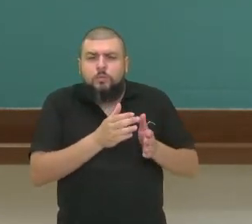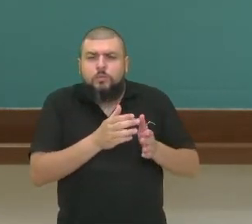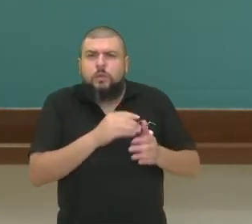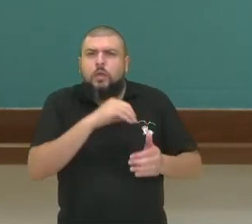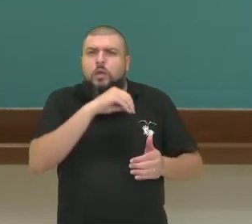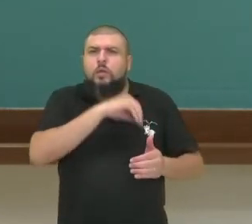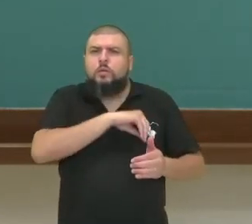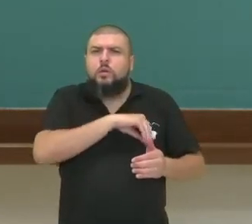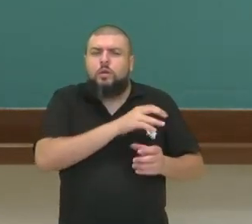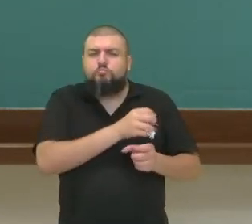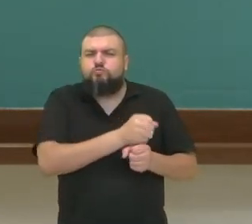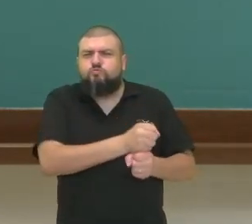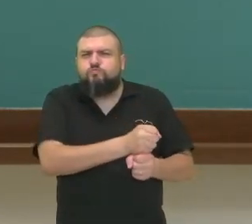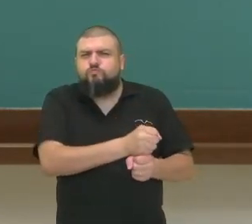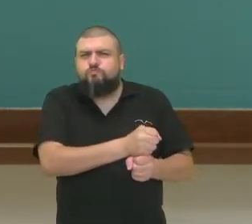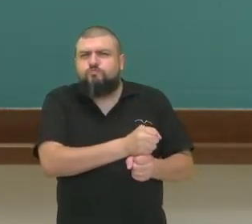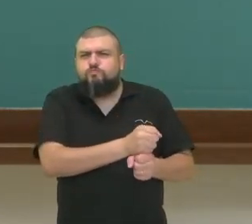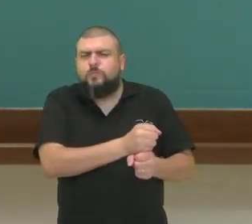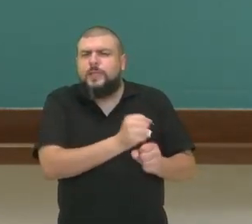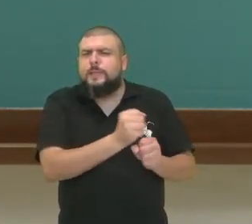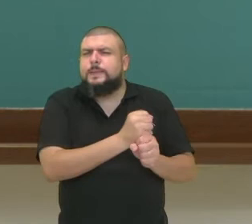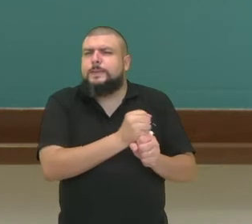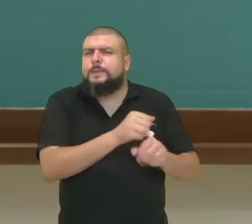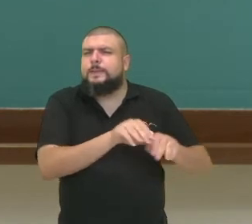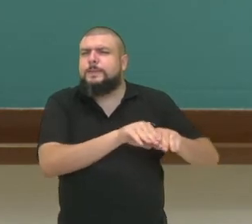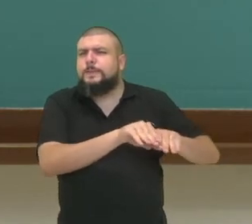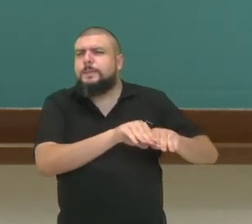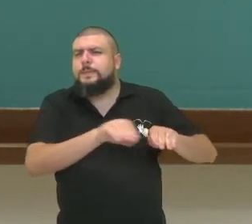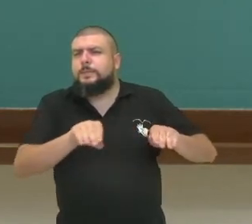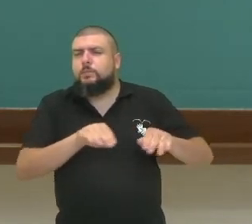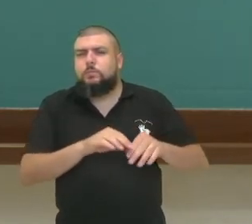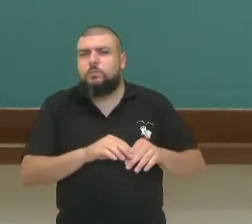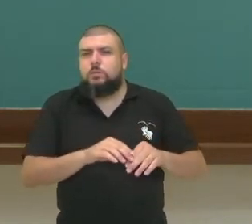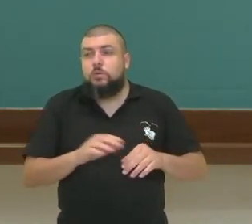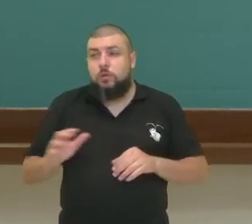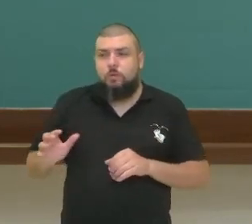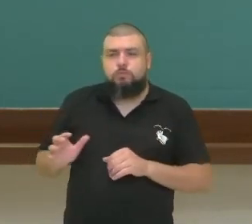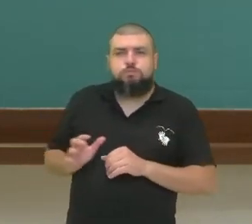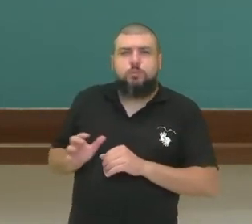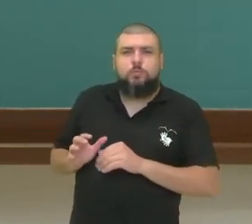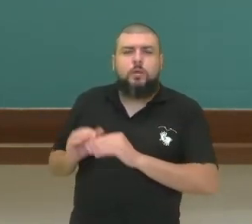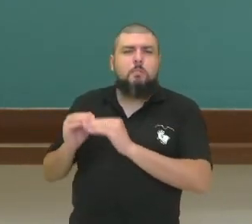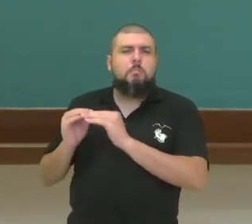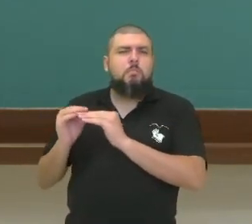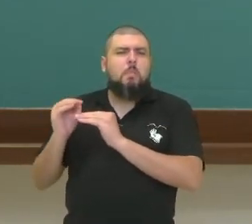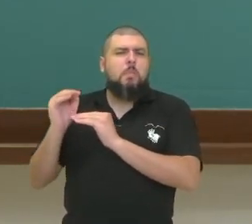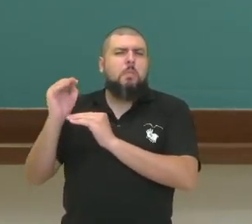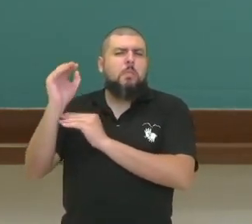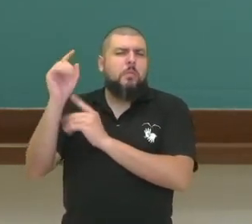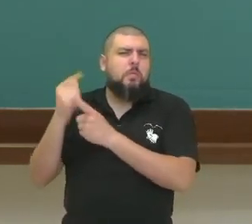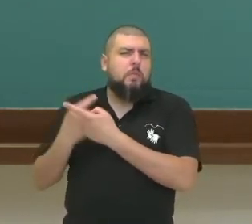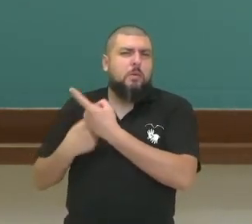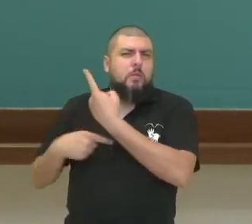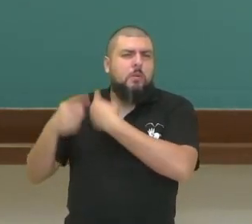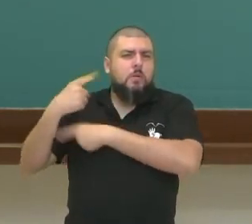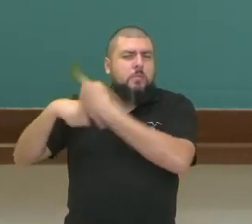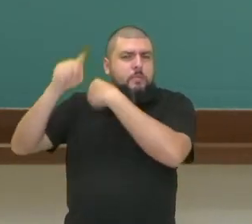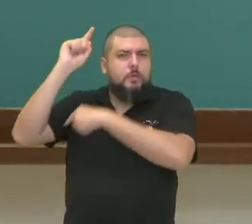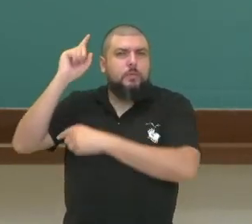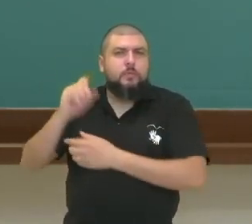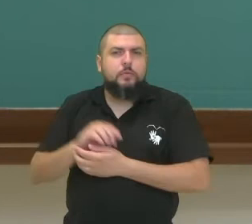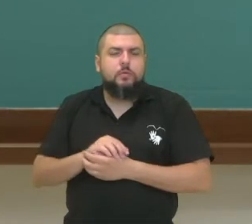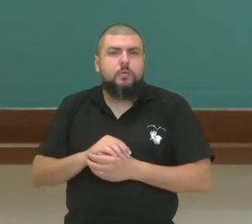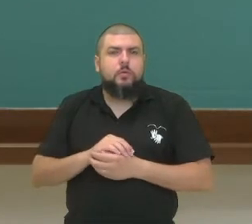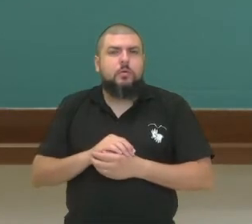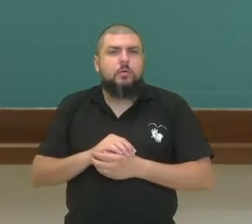a diminuição de seu poder de compra, enquanto as classes de elite mais ricas conseguiram aumentar as suas riquezas. Isso distanciando